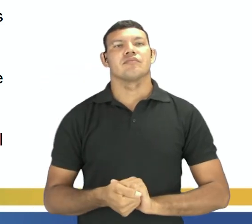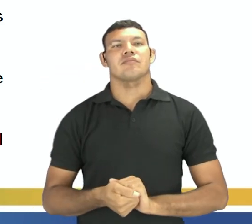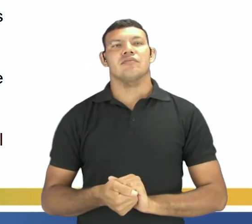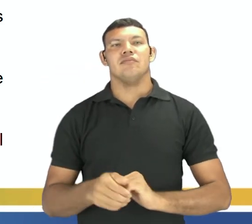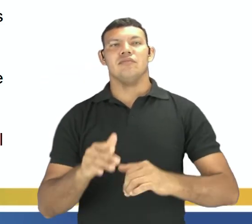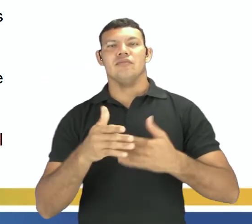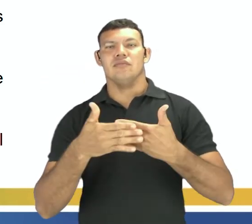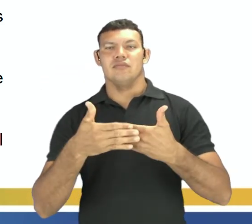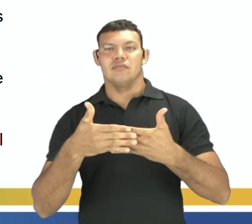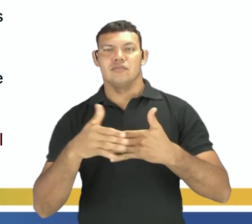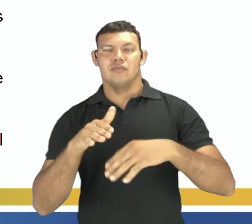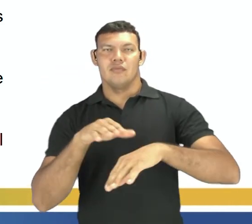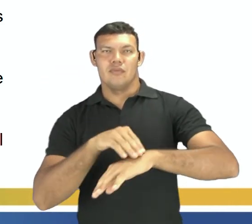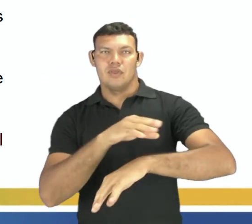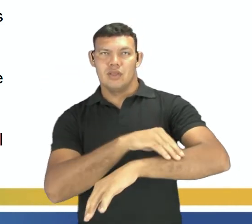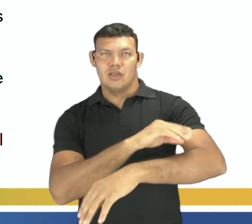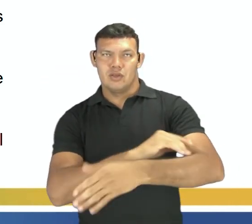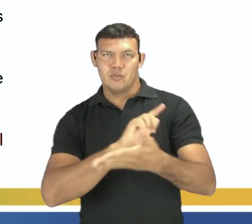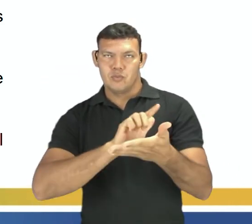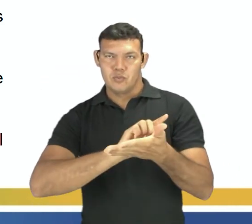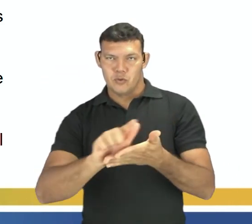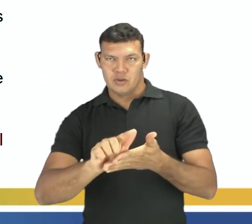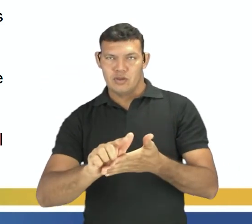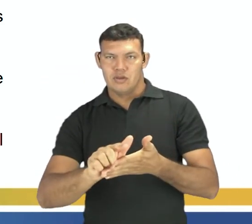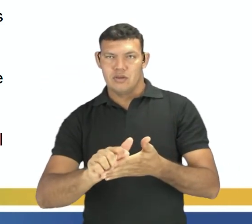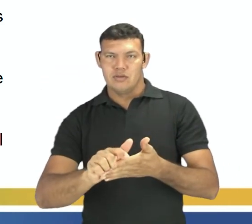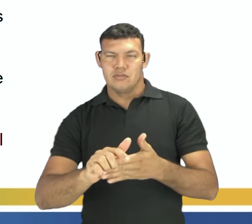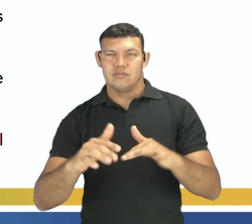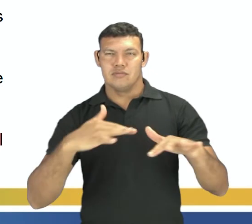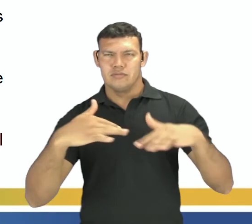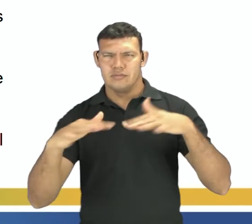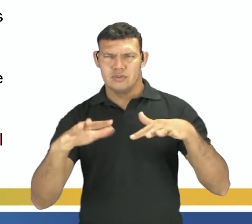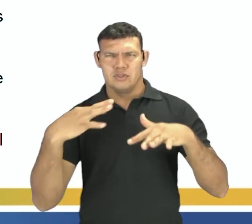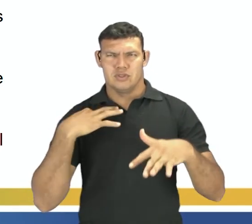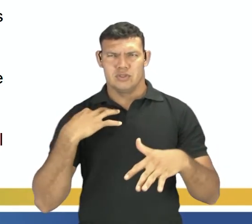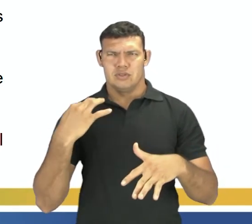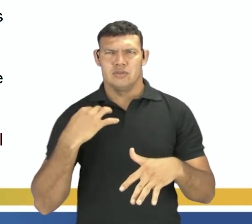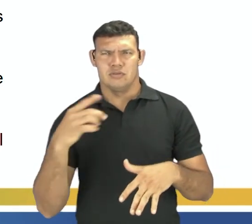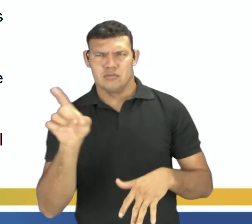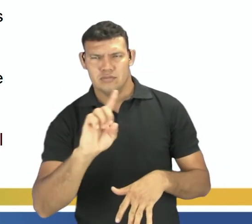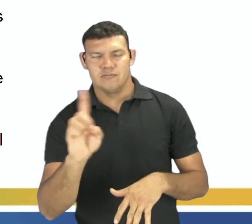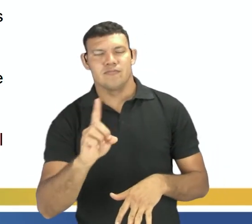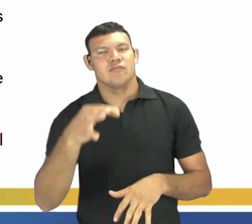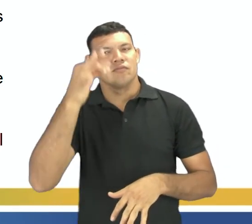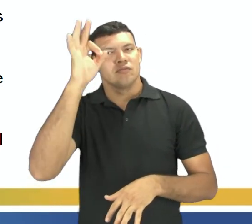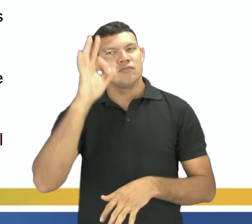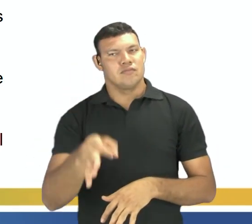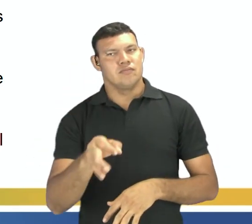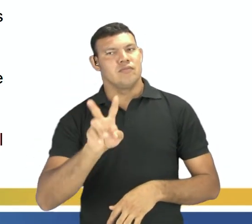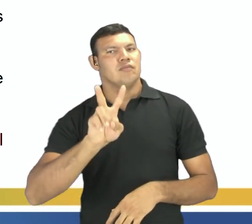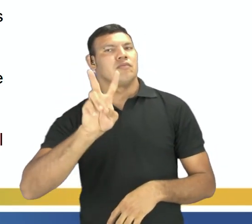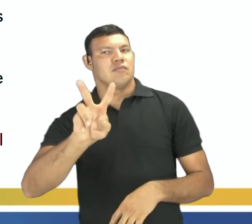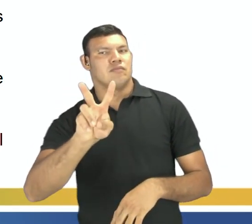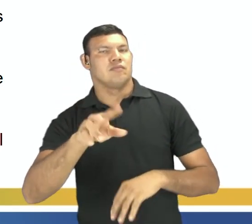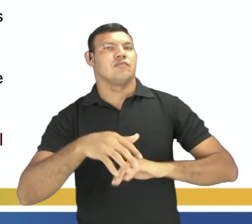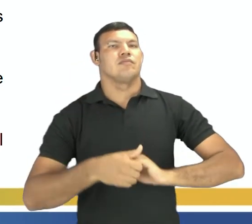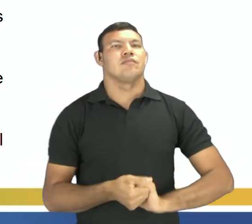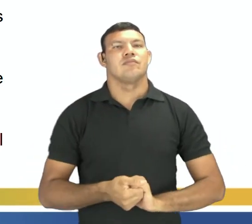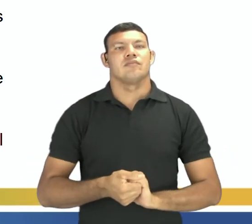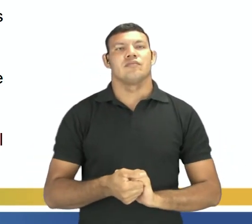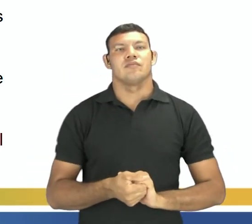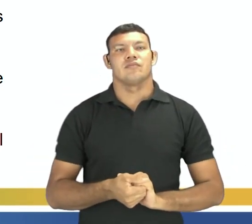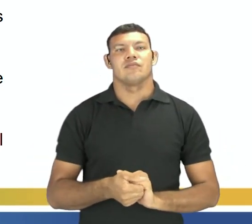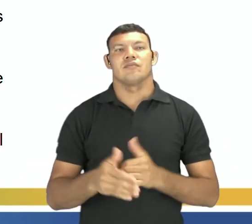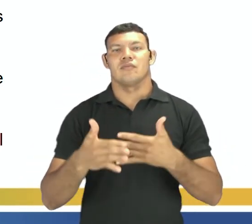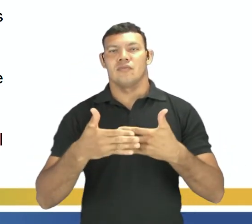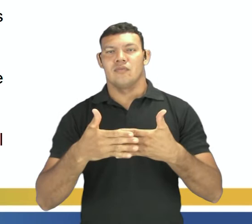o tecido muscular liso, ele se contrai involuntariamente. Correto. A outra,